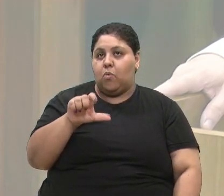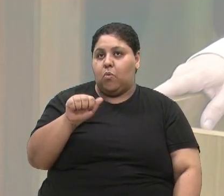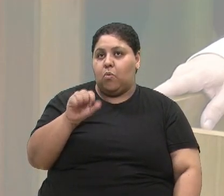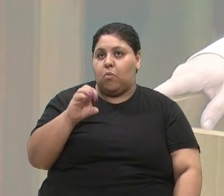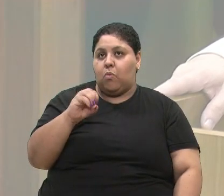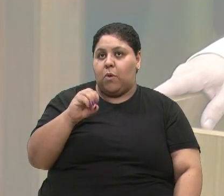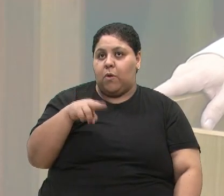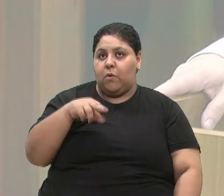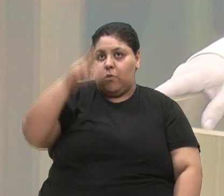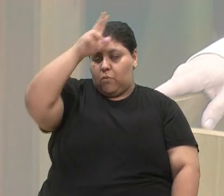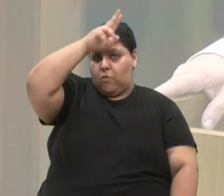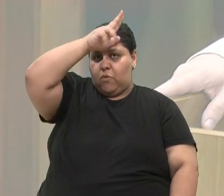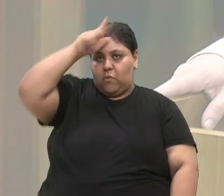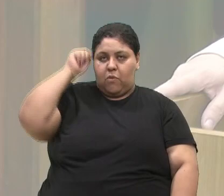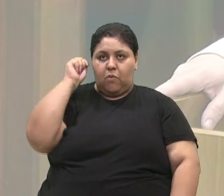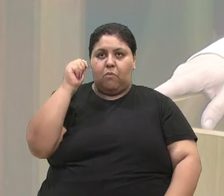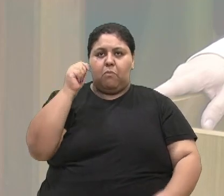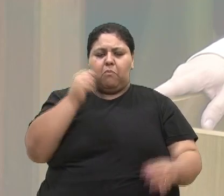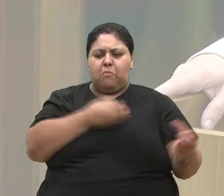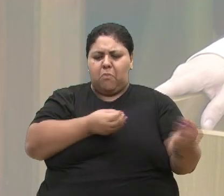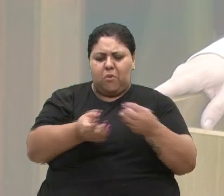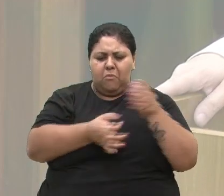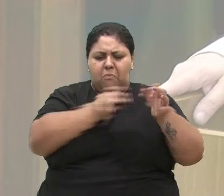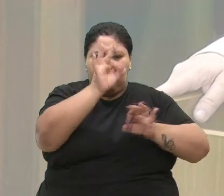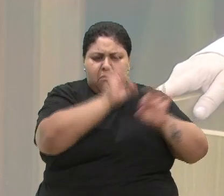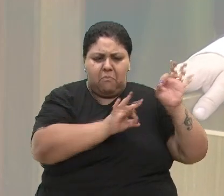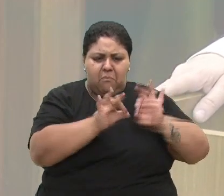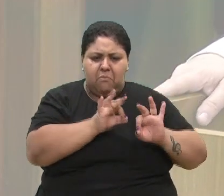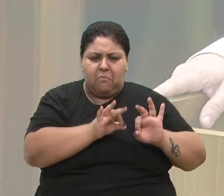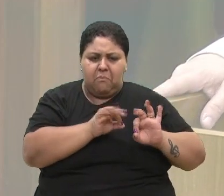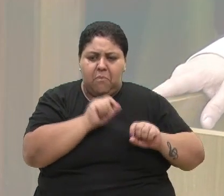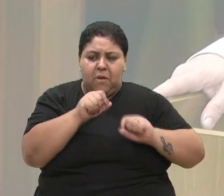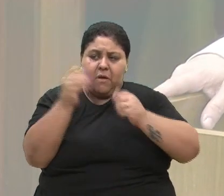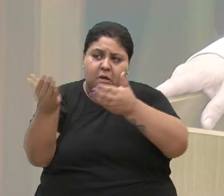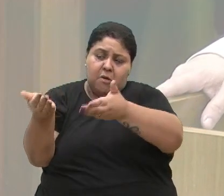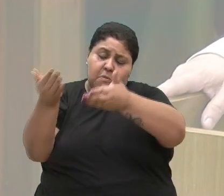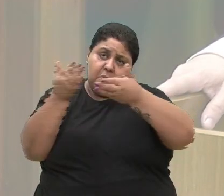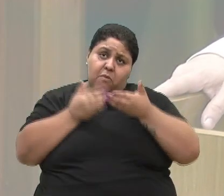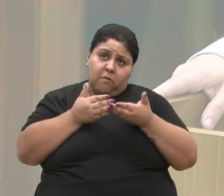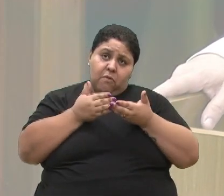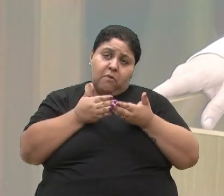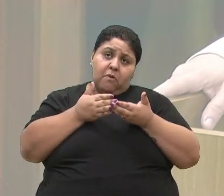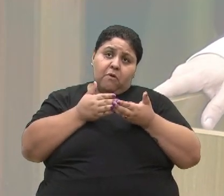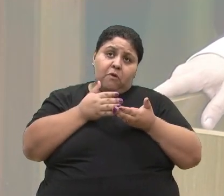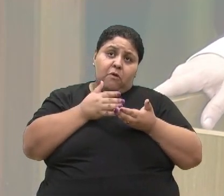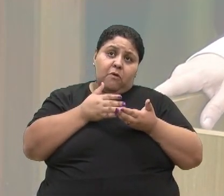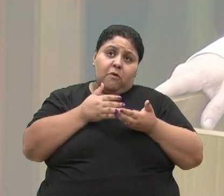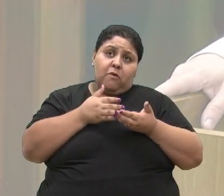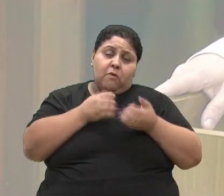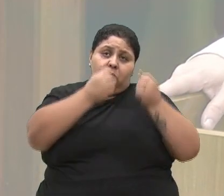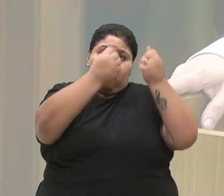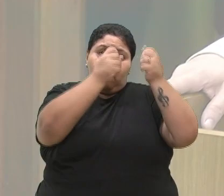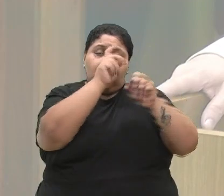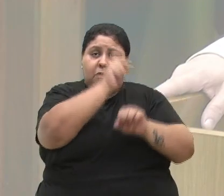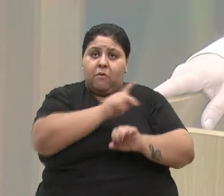anos, trabalhou no planejamento. E foi quem me convidou para lecionar em